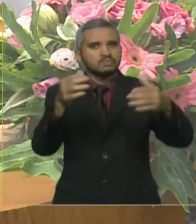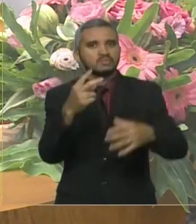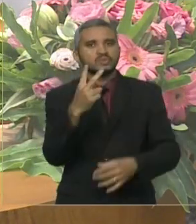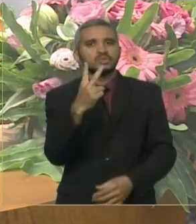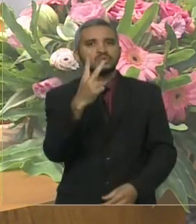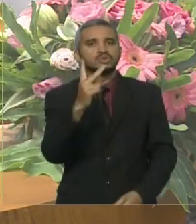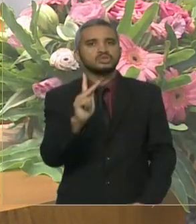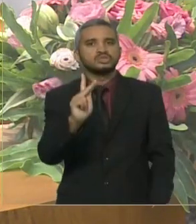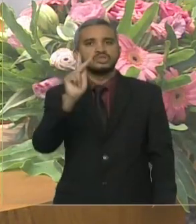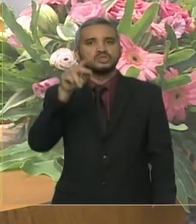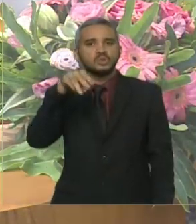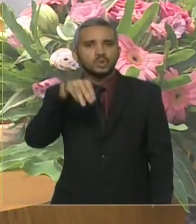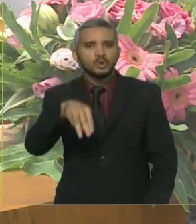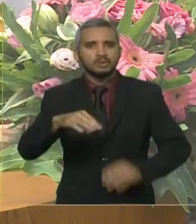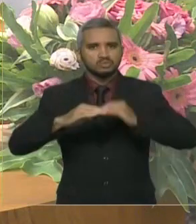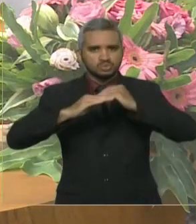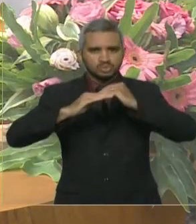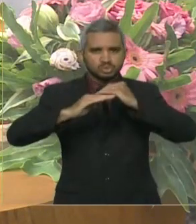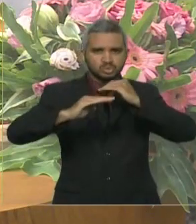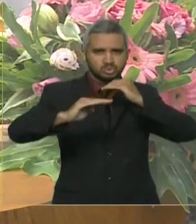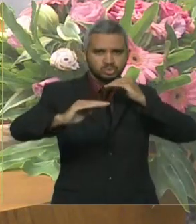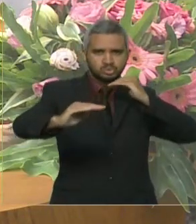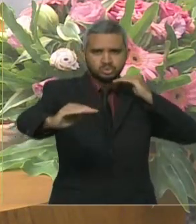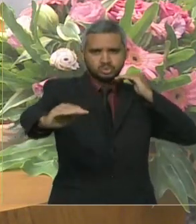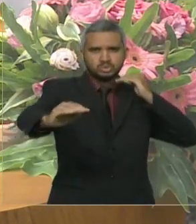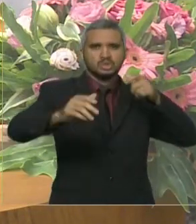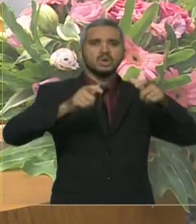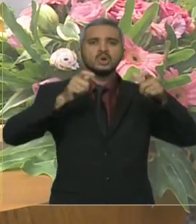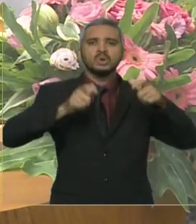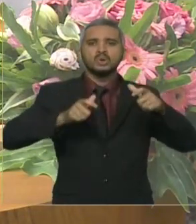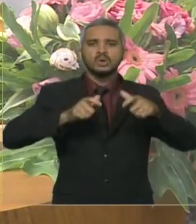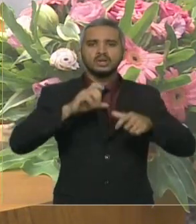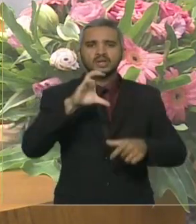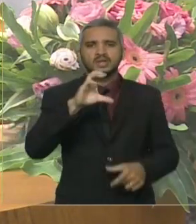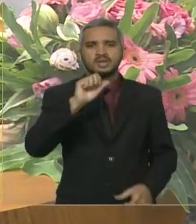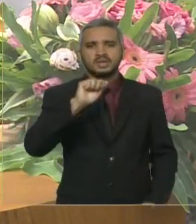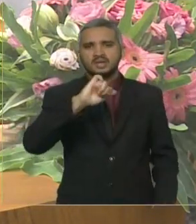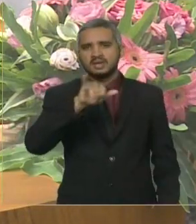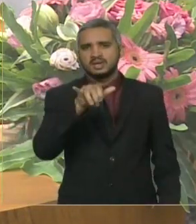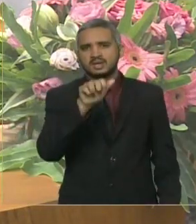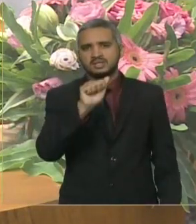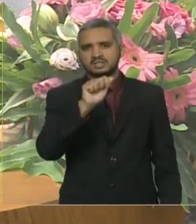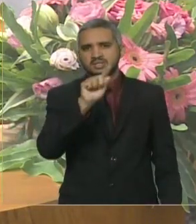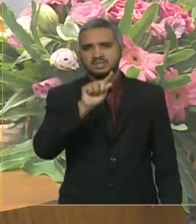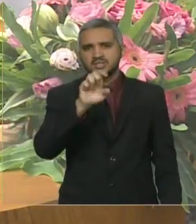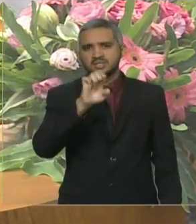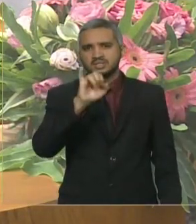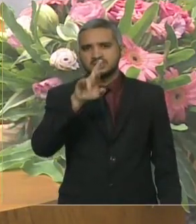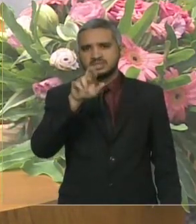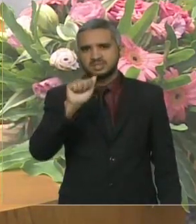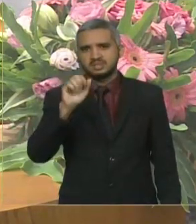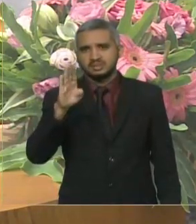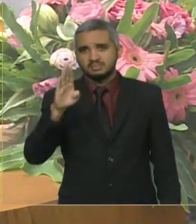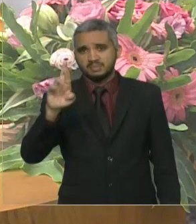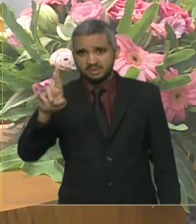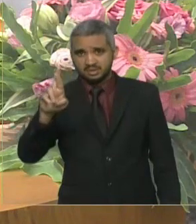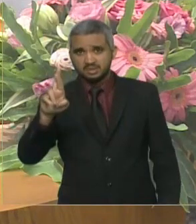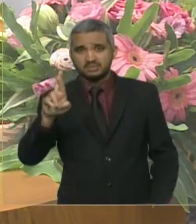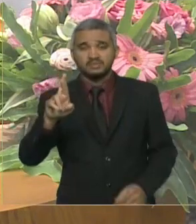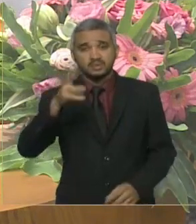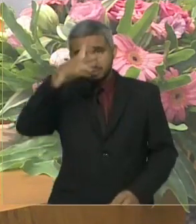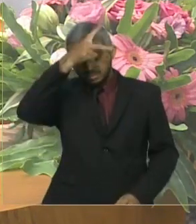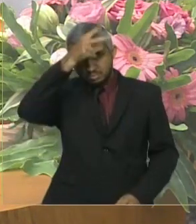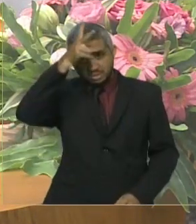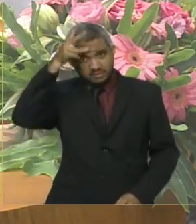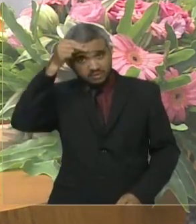presidente, 2 quilômetros de asfalto no povoado Cajazeira BR. Tendo em vista que o prefeito Eric ficará